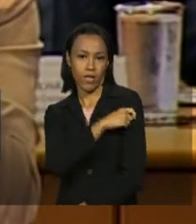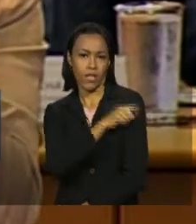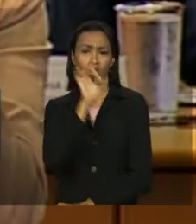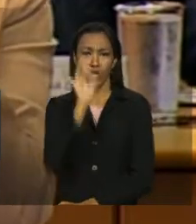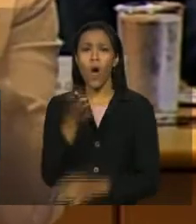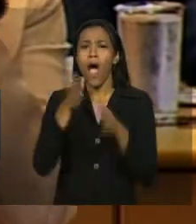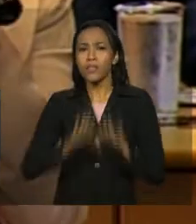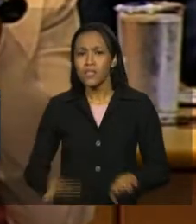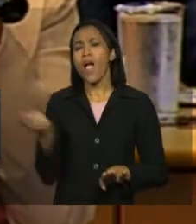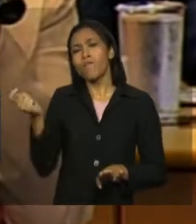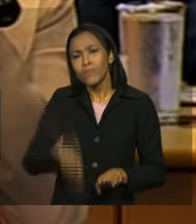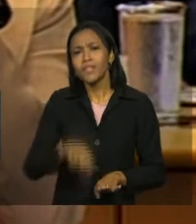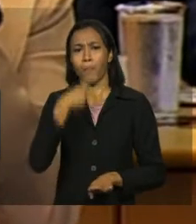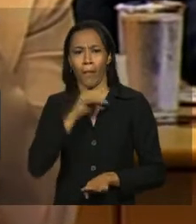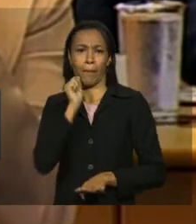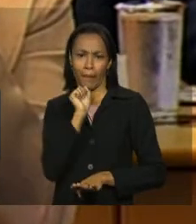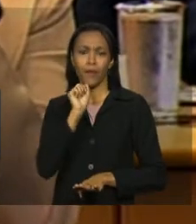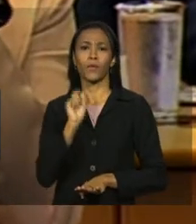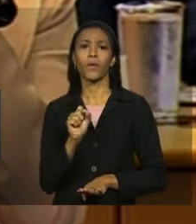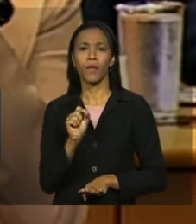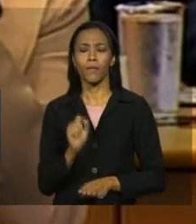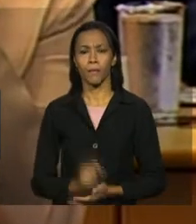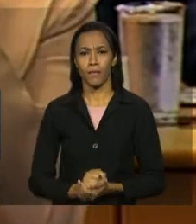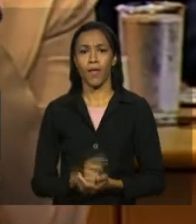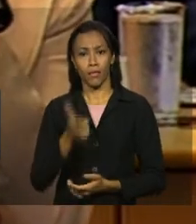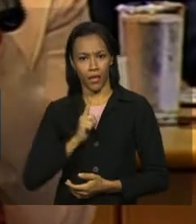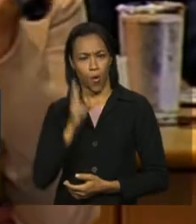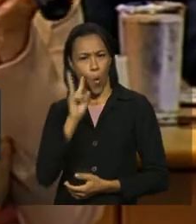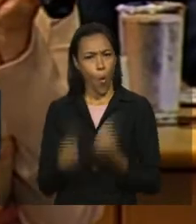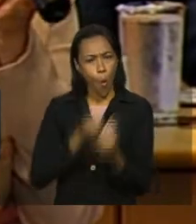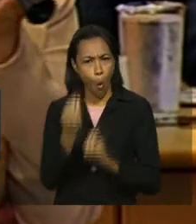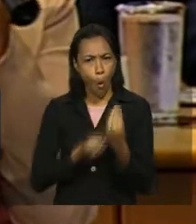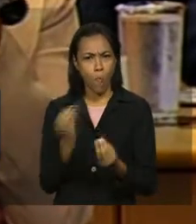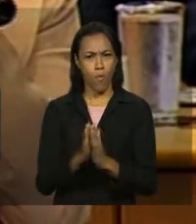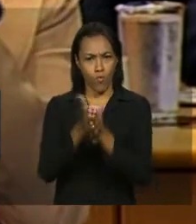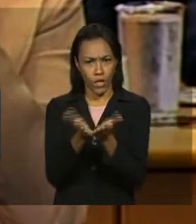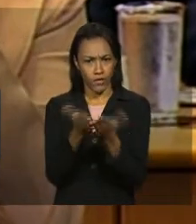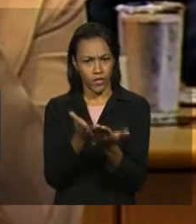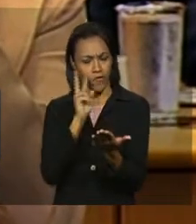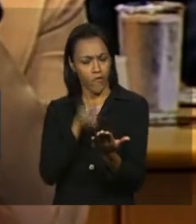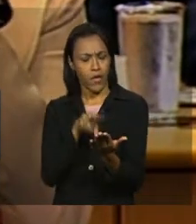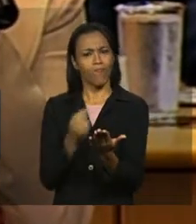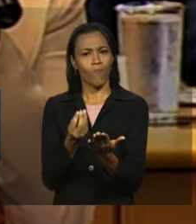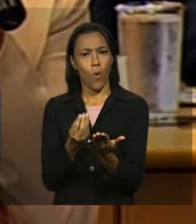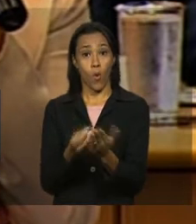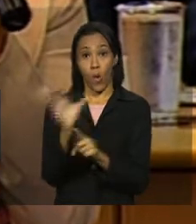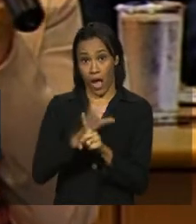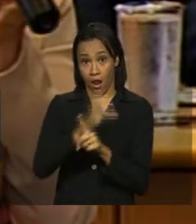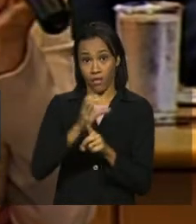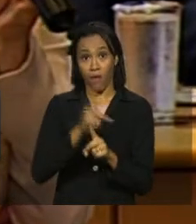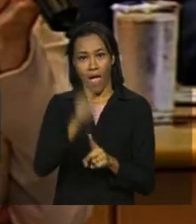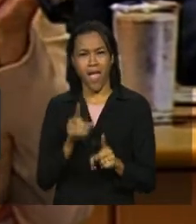só Desta maneira é que os pais poderão ter essa avaliação da caderneta de vacinação o nosso calendário